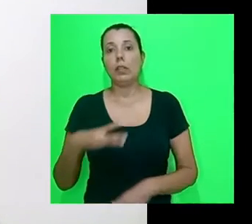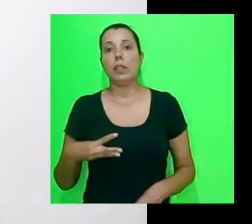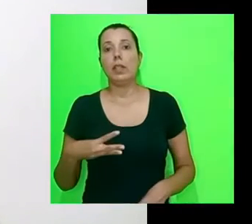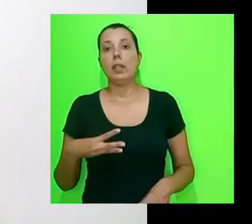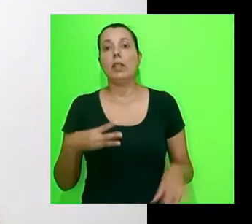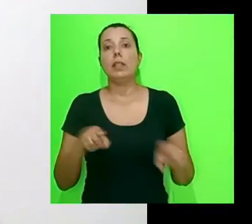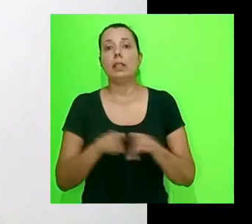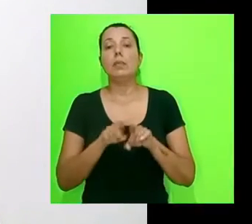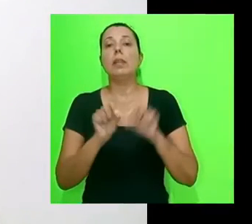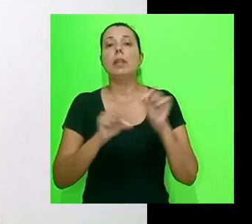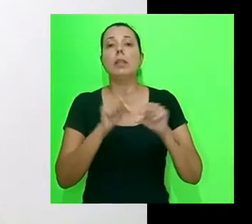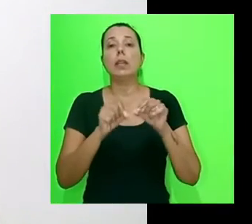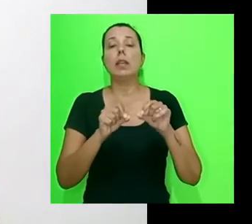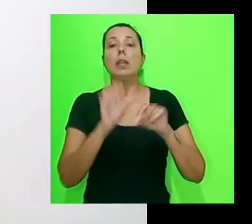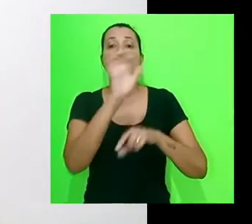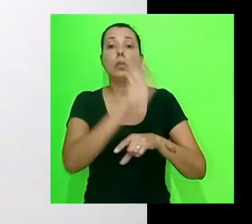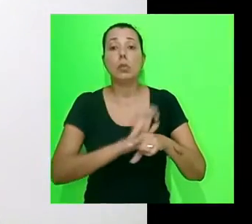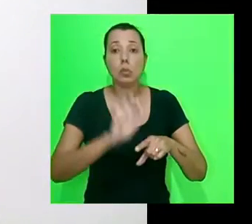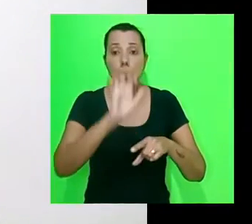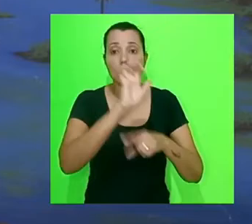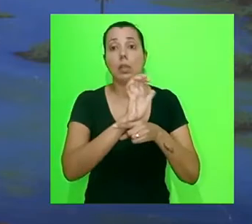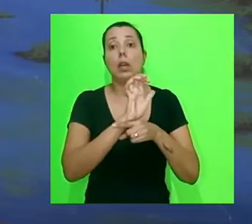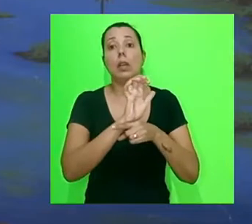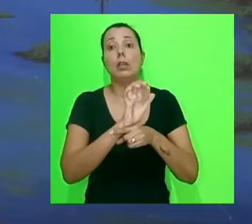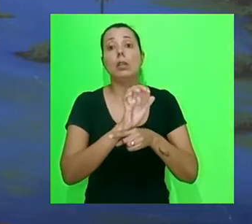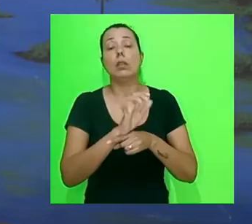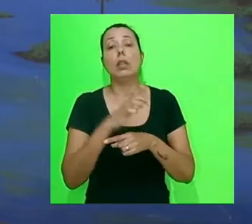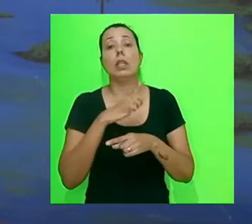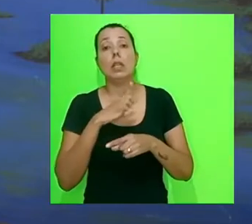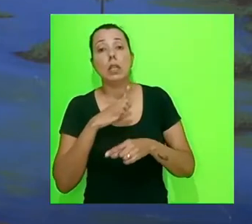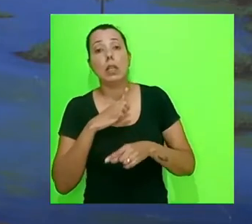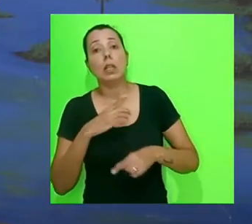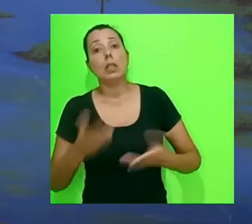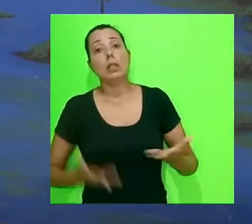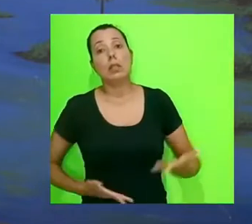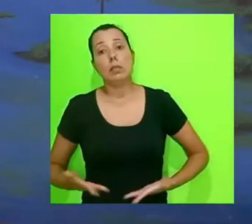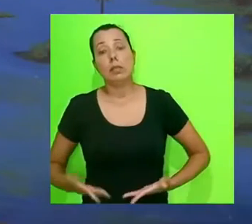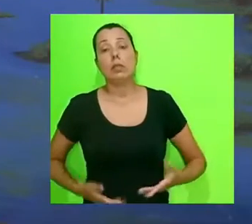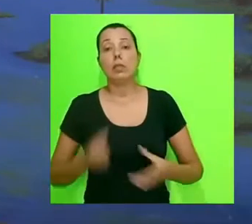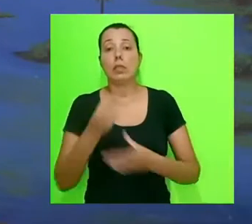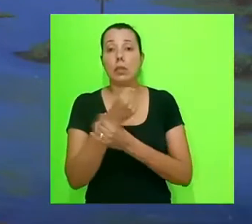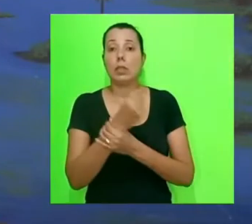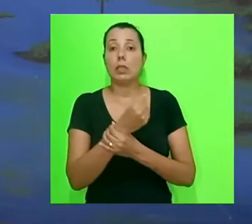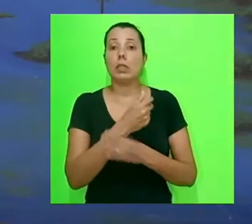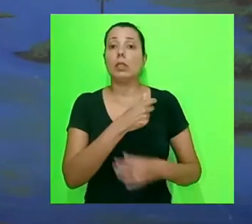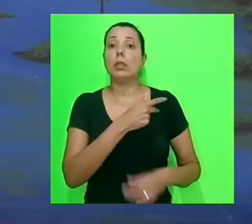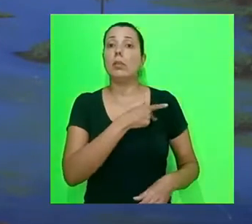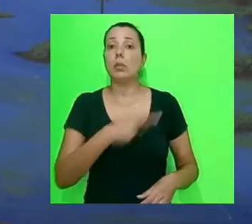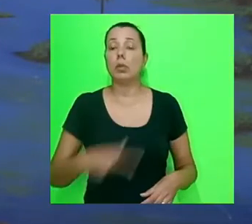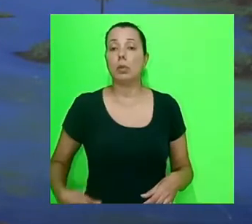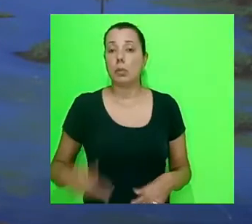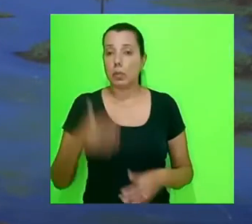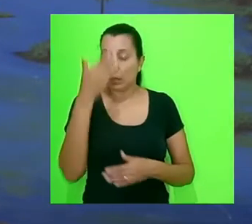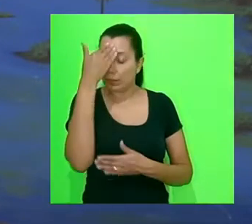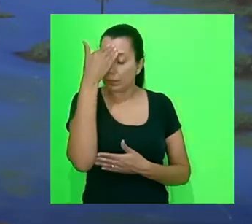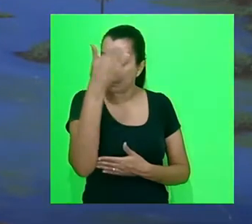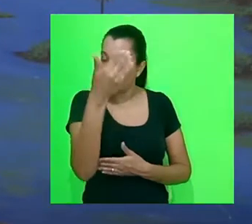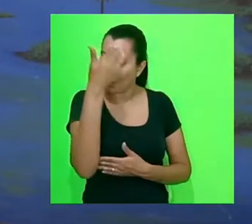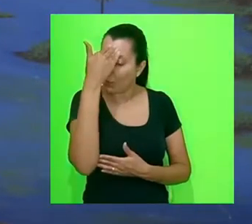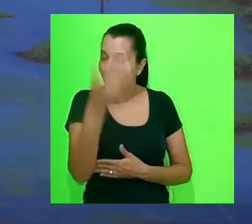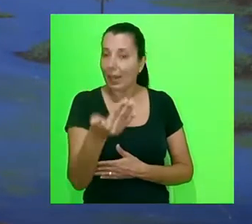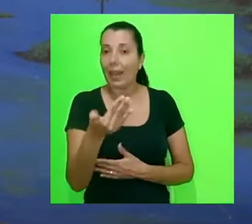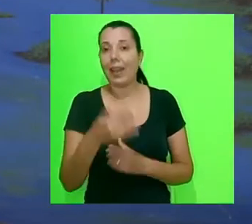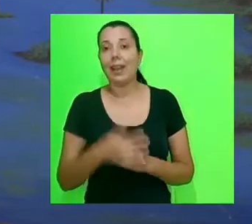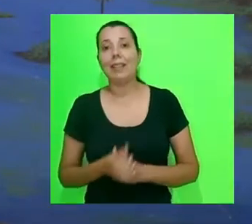melhor para todas e todos. Forte abraço. É isso aí, a luta não acaba aqui. Como foi bem colocado, né, pelas diretoras do